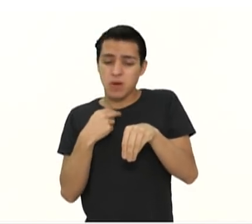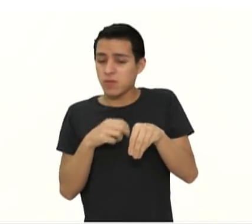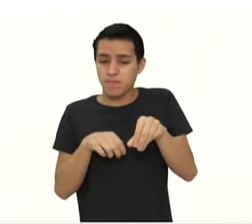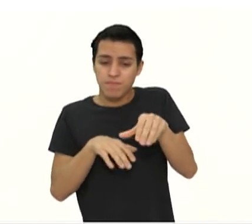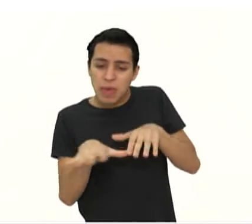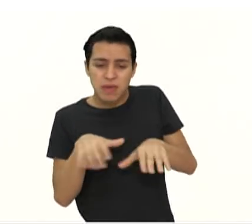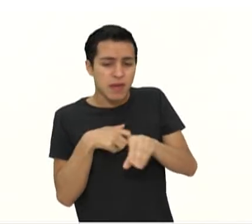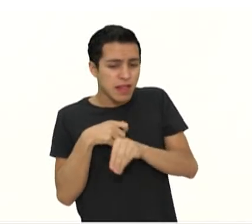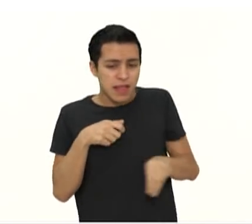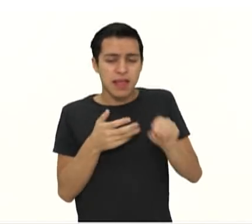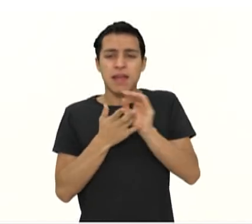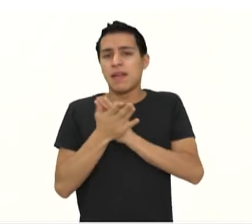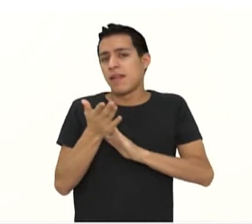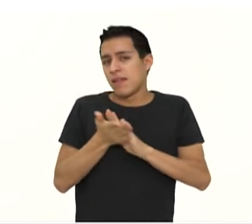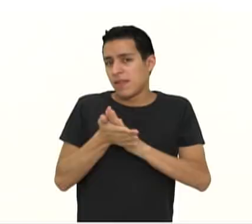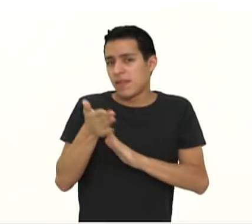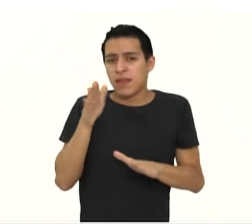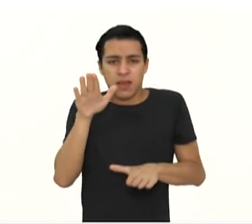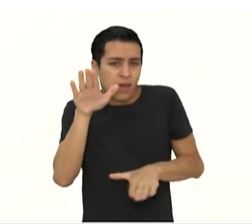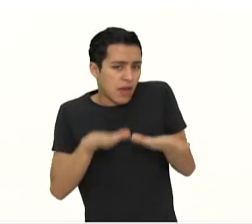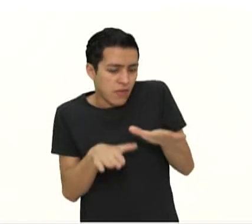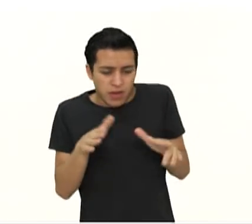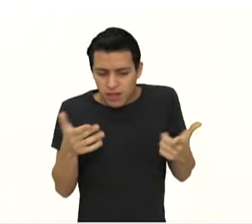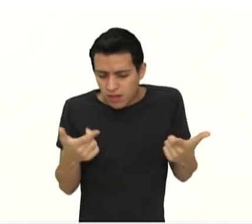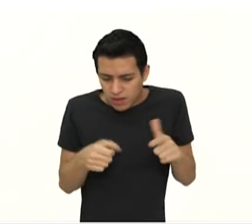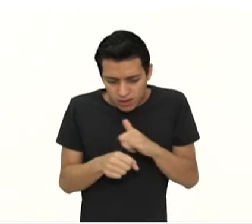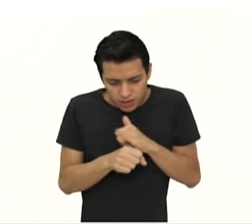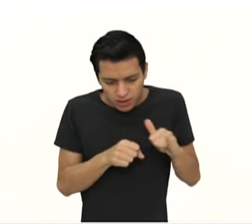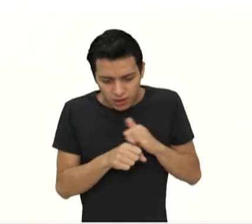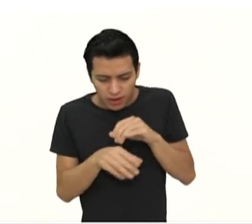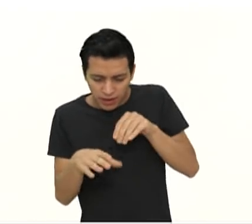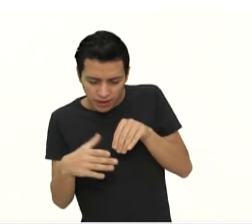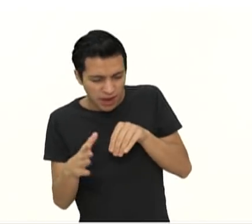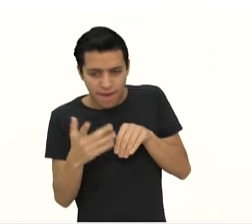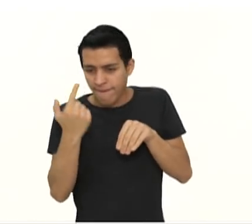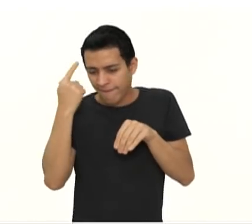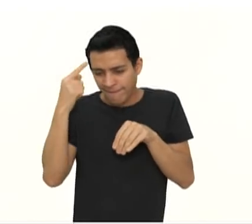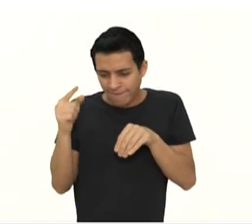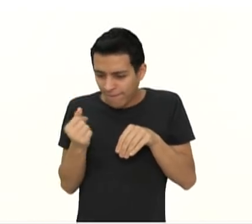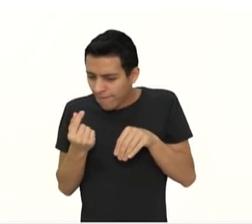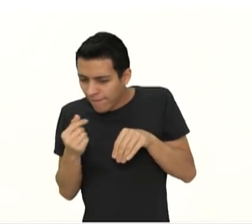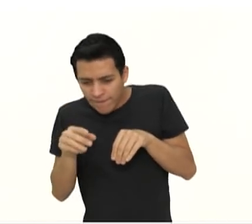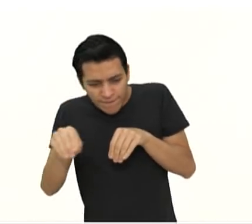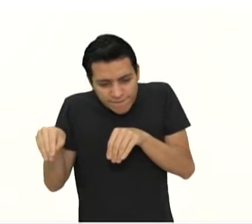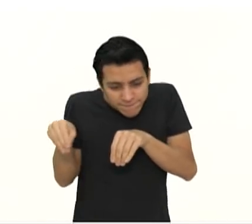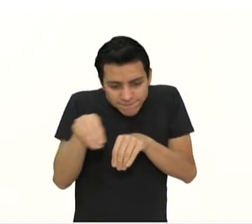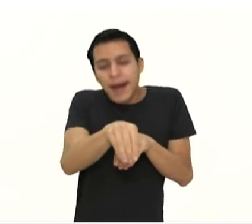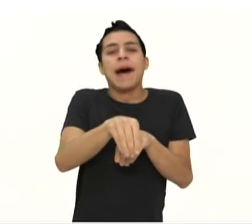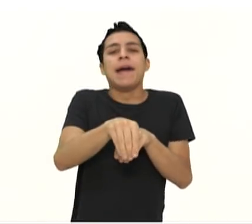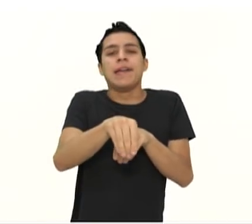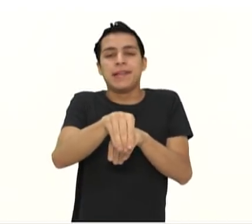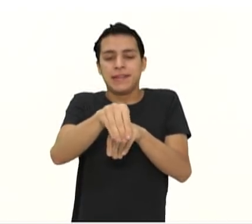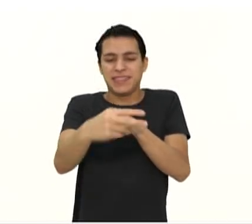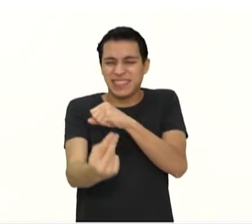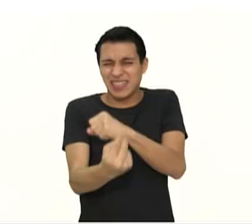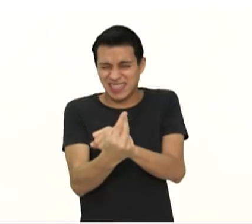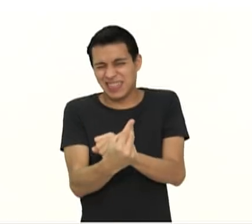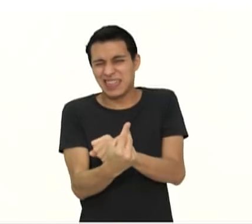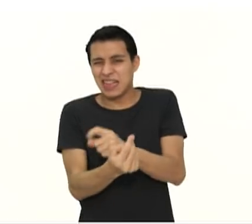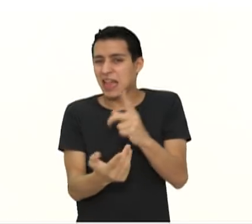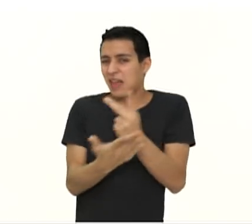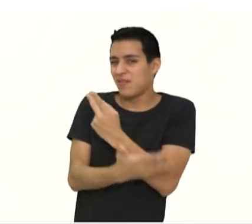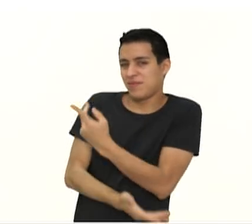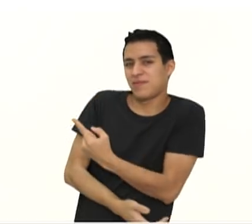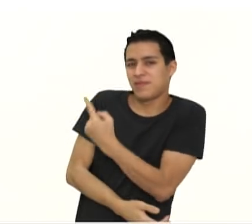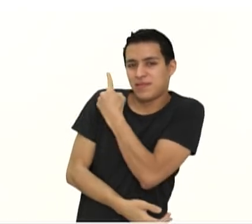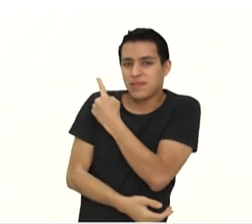esse tipo de jogada. Você não tem opção de mexer o rei, mas você tem a opção de pegar uma pecinha lá e colocar na frente do rei, que é o que aconteceu aqui. Ó.